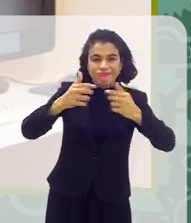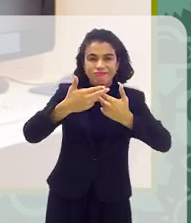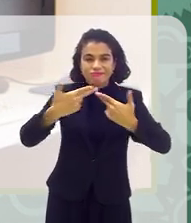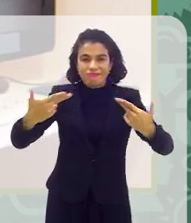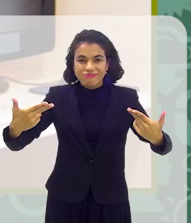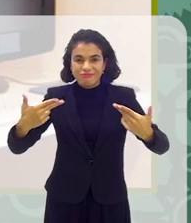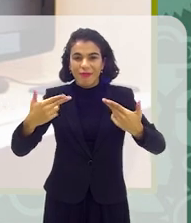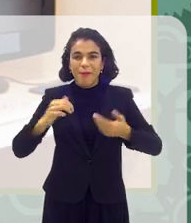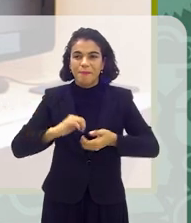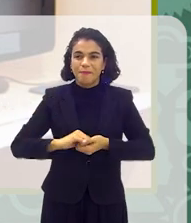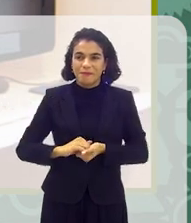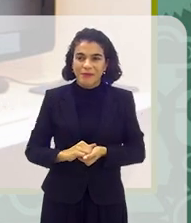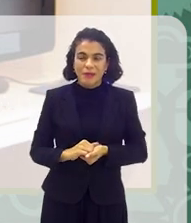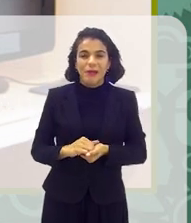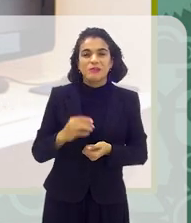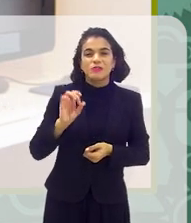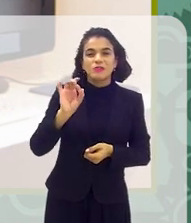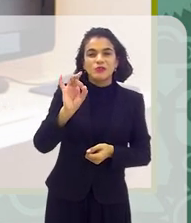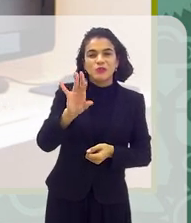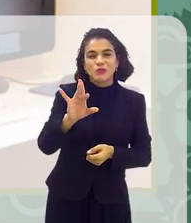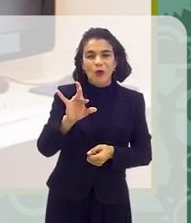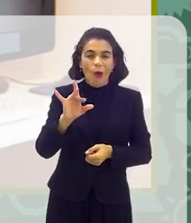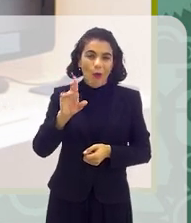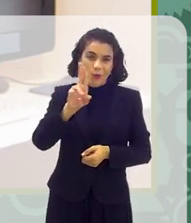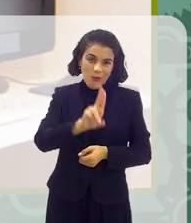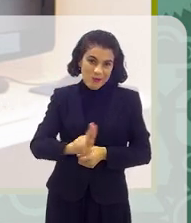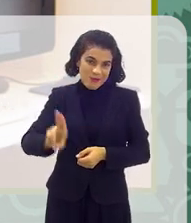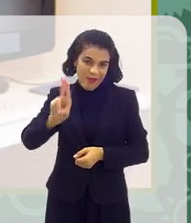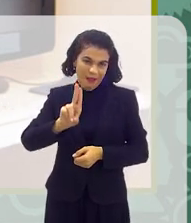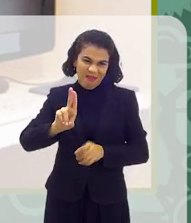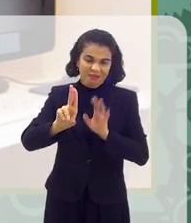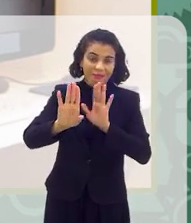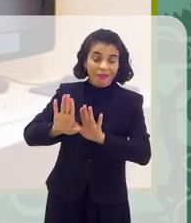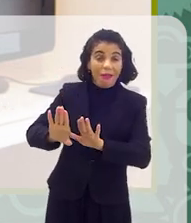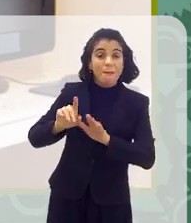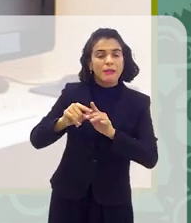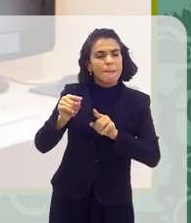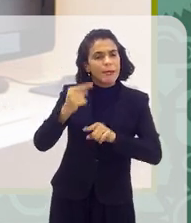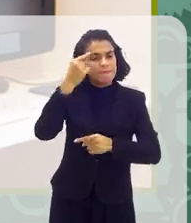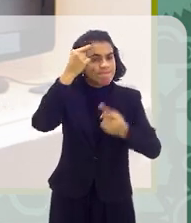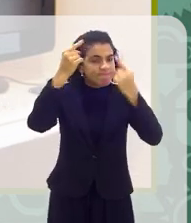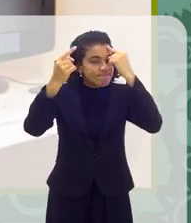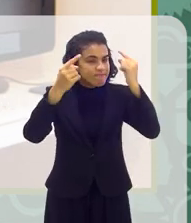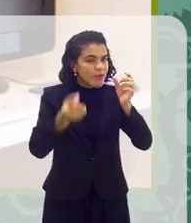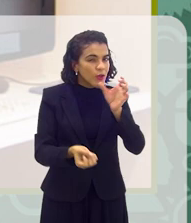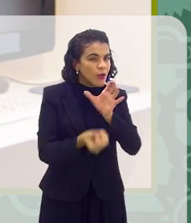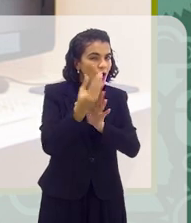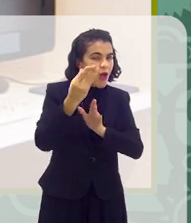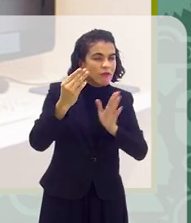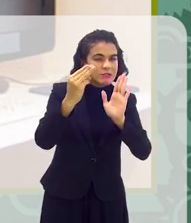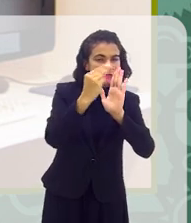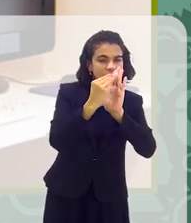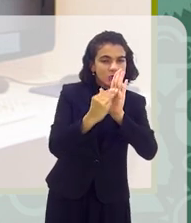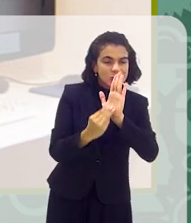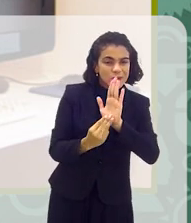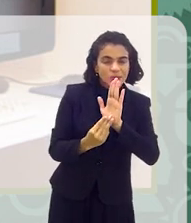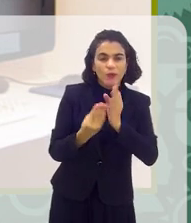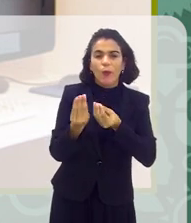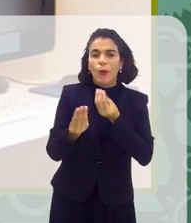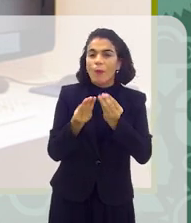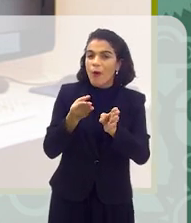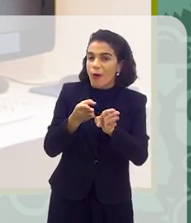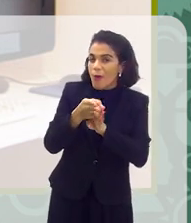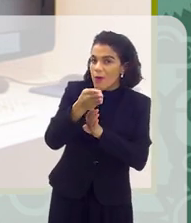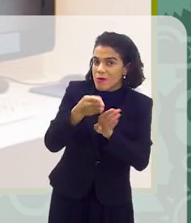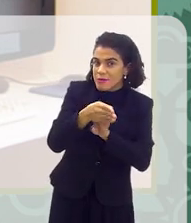inteligência artificial, né, não ficar só no lado de usufruir, mas também de criar novas